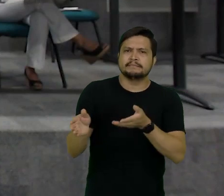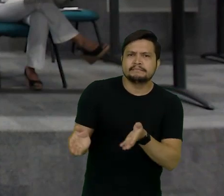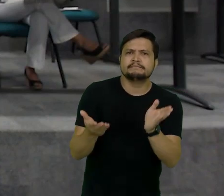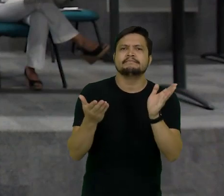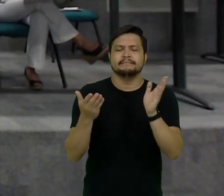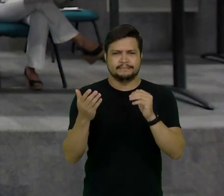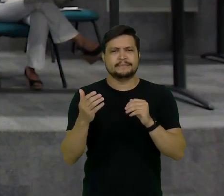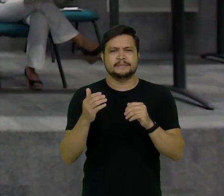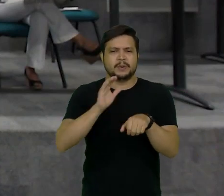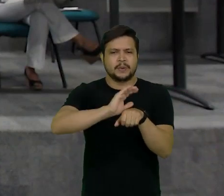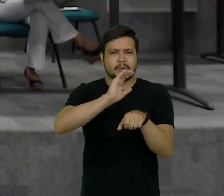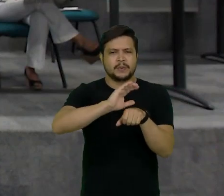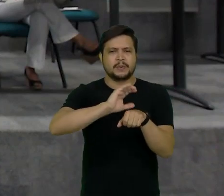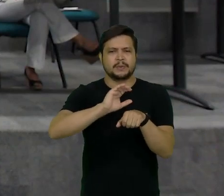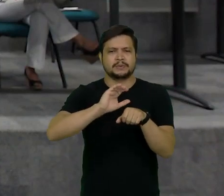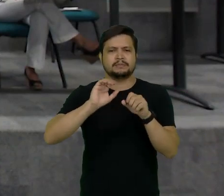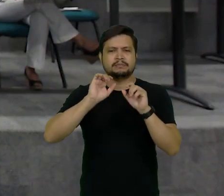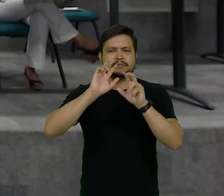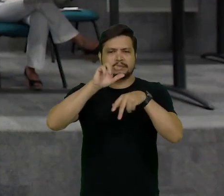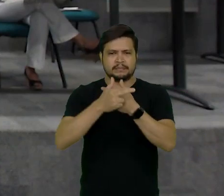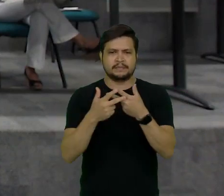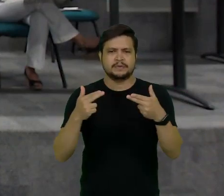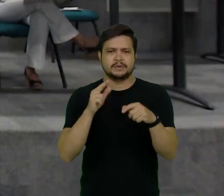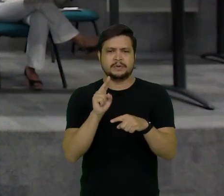que é a doutora Sancha.